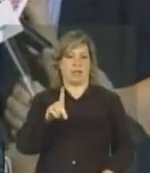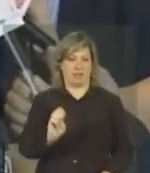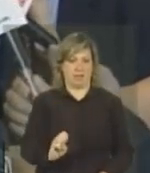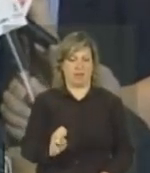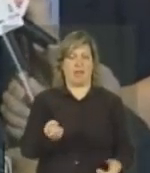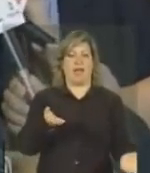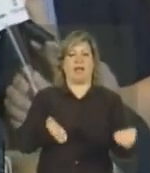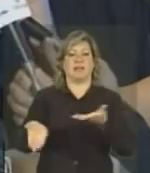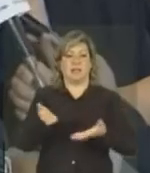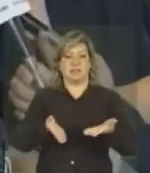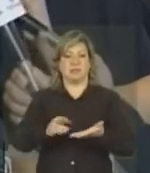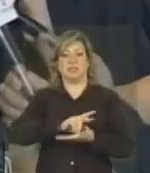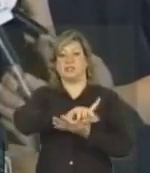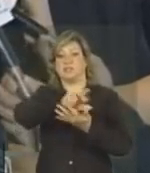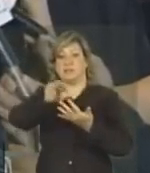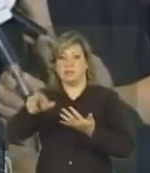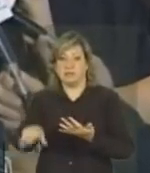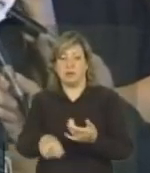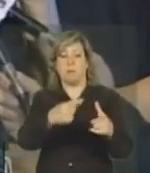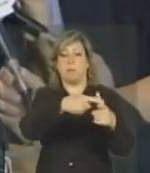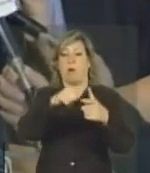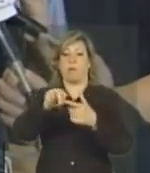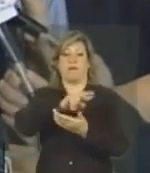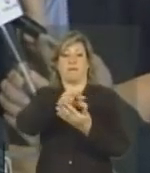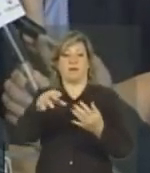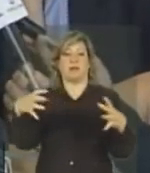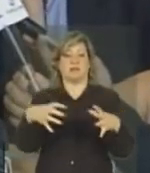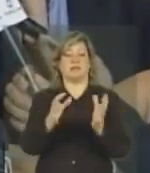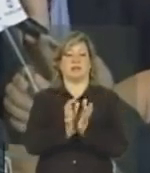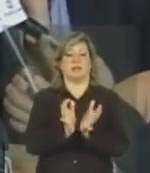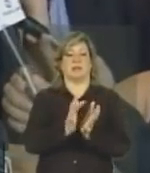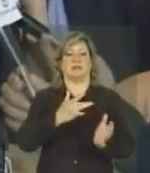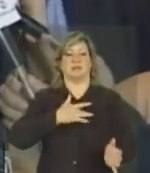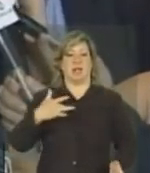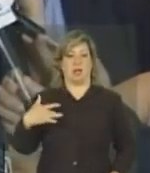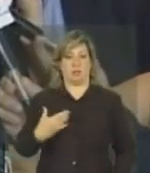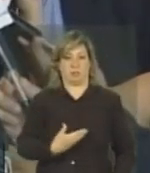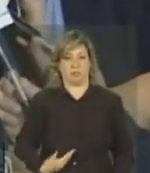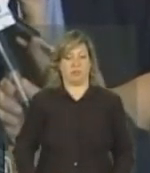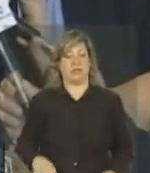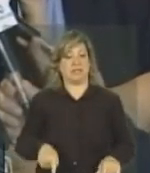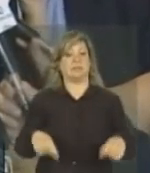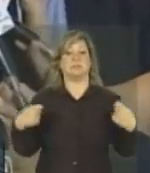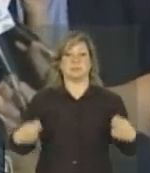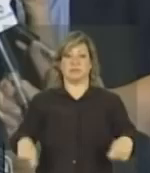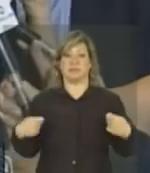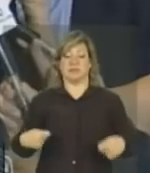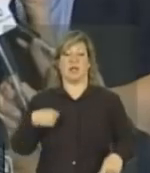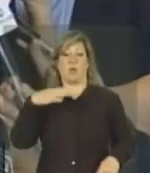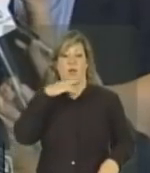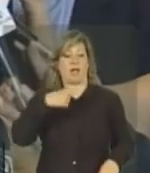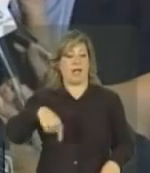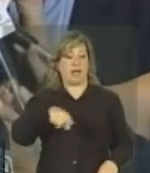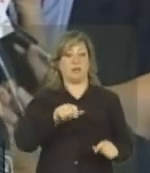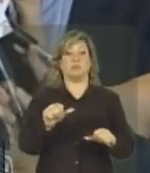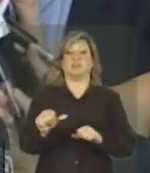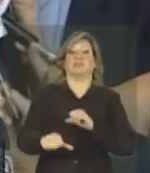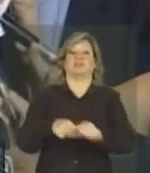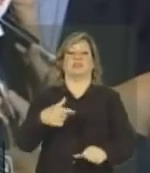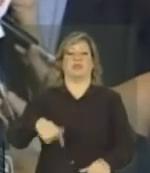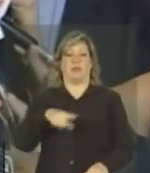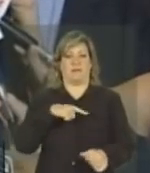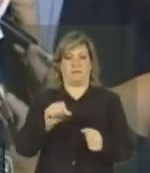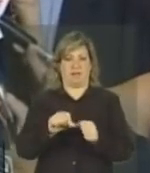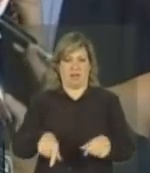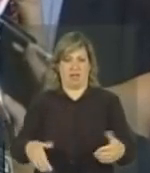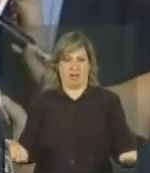de atendimentos diferentes para realidades diferentes no campo da saúde pública. Isso é necessário. E eu acho que essas mudanças que nós estamos fazendo nesse plano que